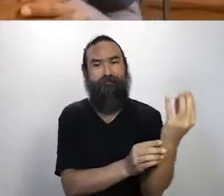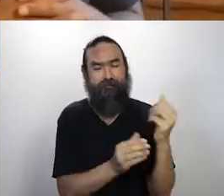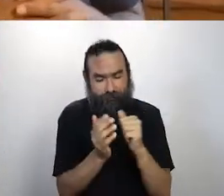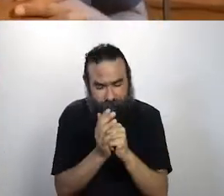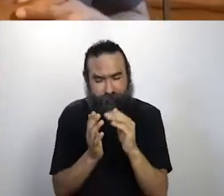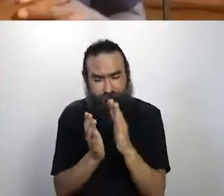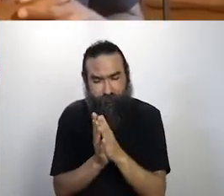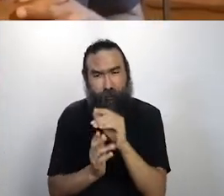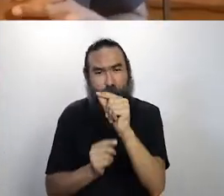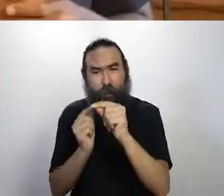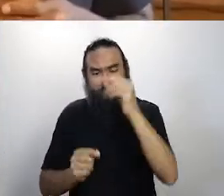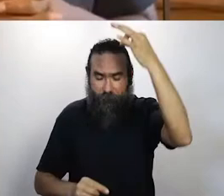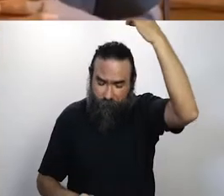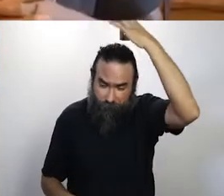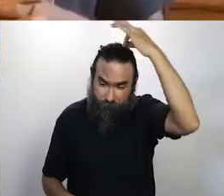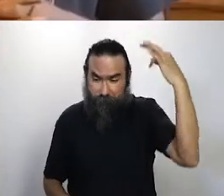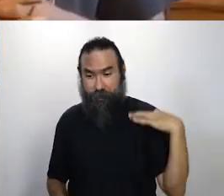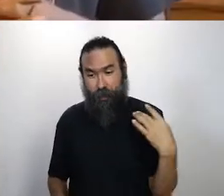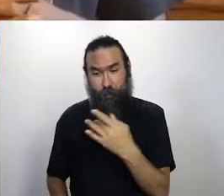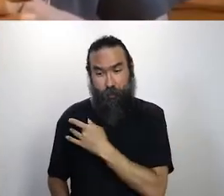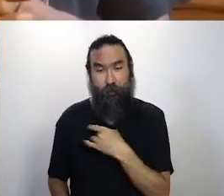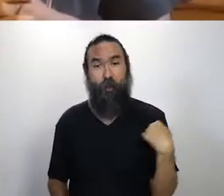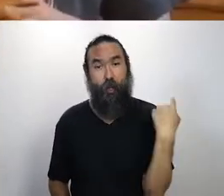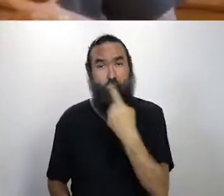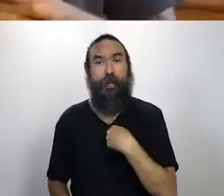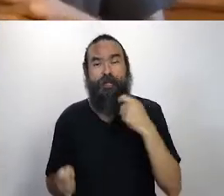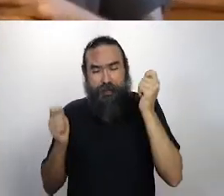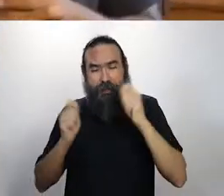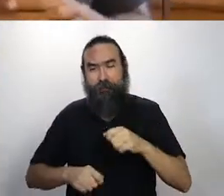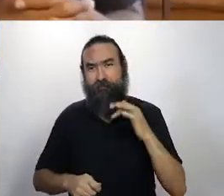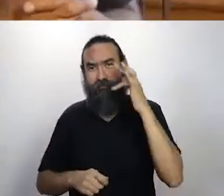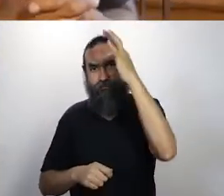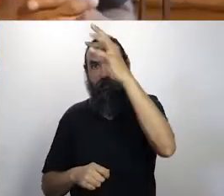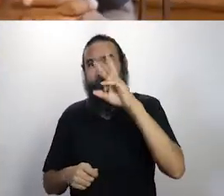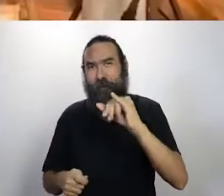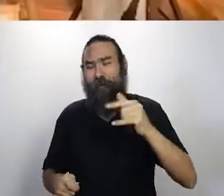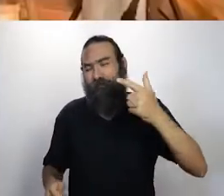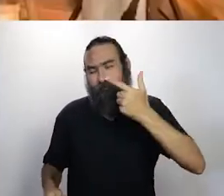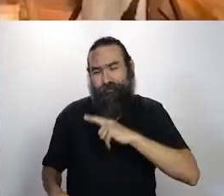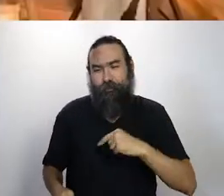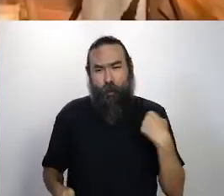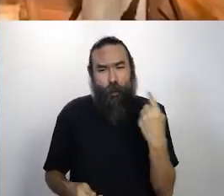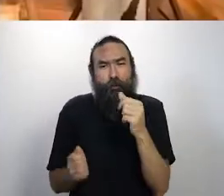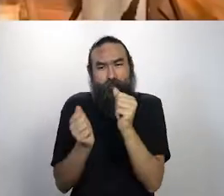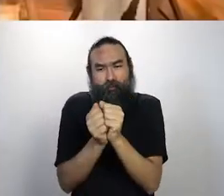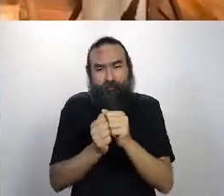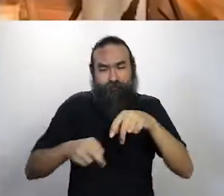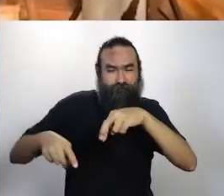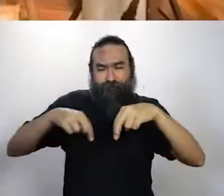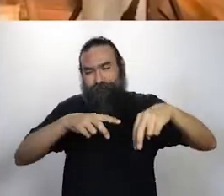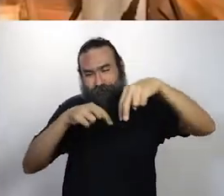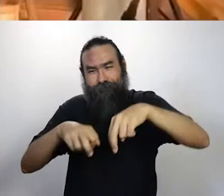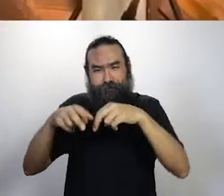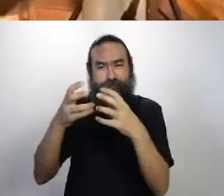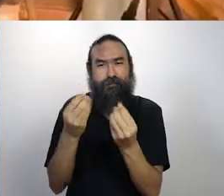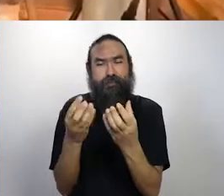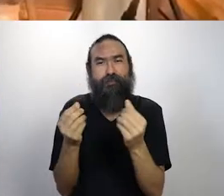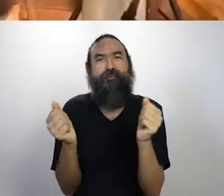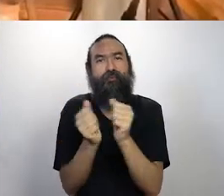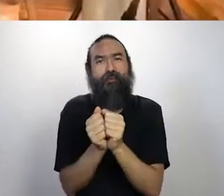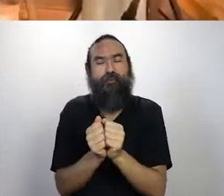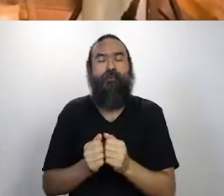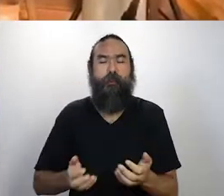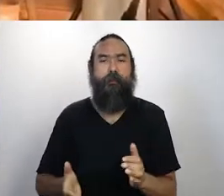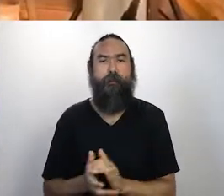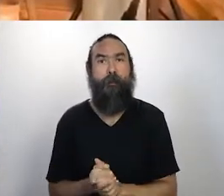força, fé, saúde, porque a gente sabe que a gente ainda vai dançar muito coco todo mundo junto. É isso aí, com o mestre Cazueira, com o Coco